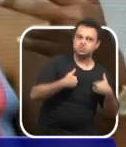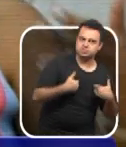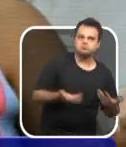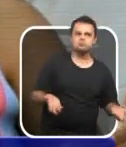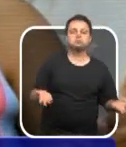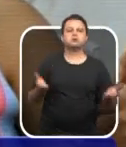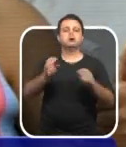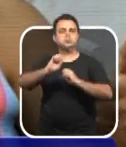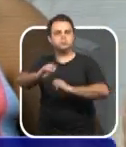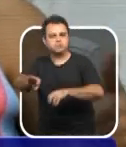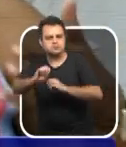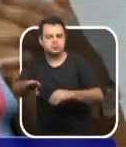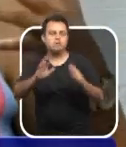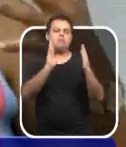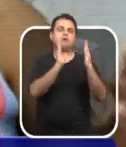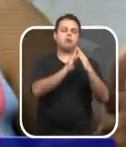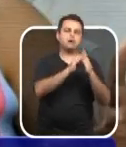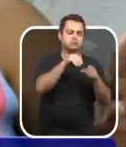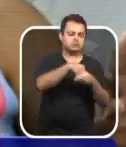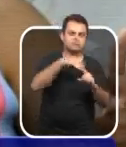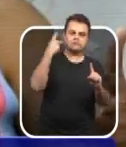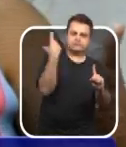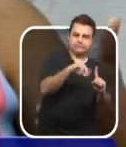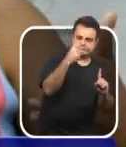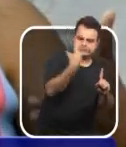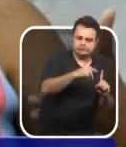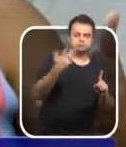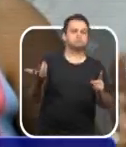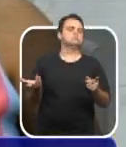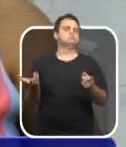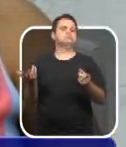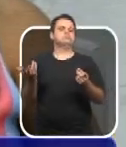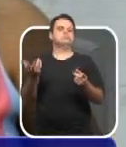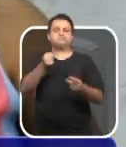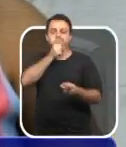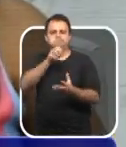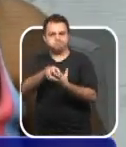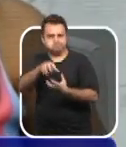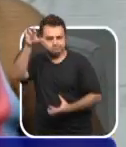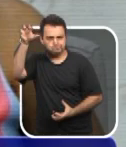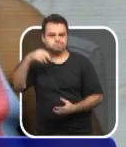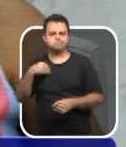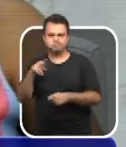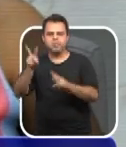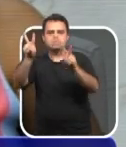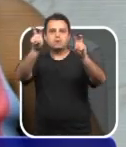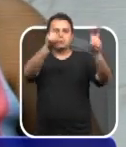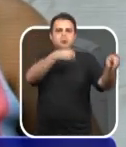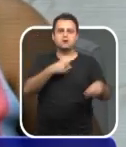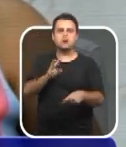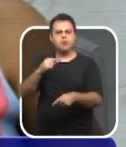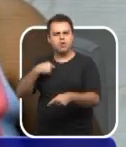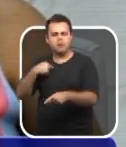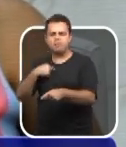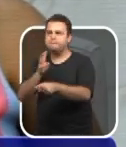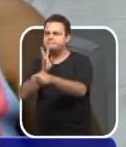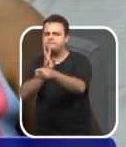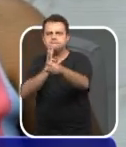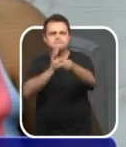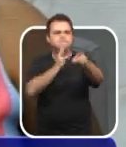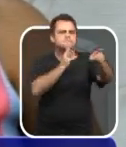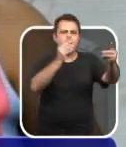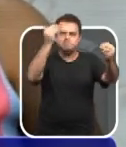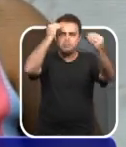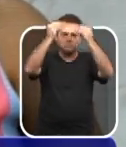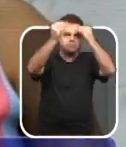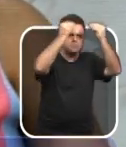educação, violência doméstica, questão do idoso. Porque quando você chega aqui, você tem que ter pauta, você tem que saber o que fala. Não é da